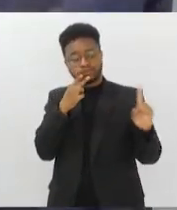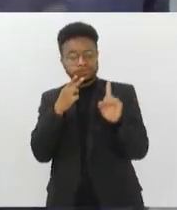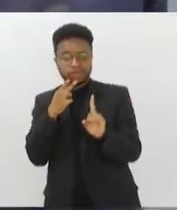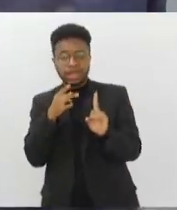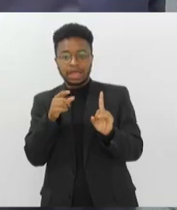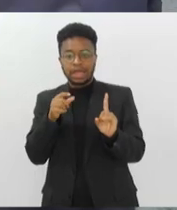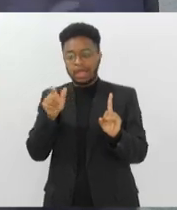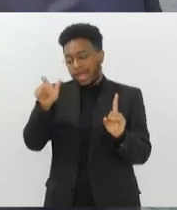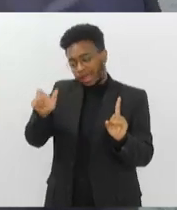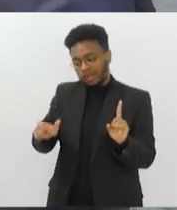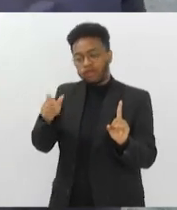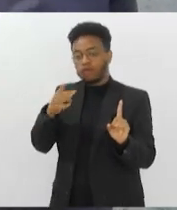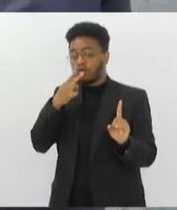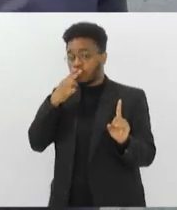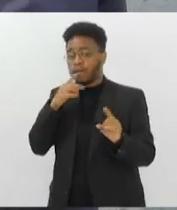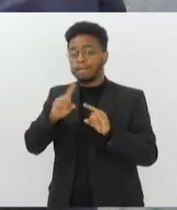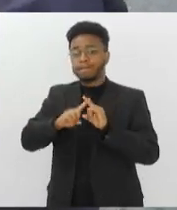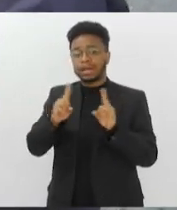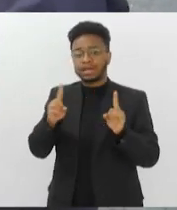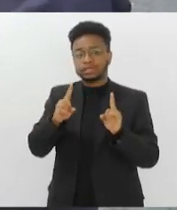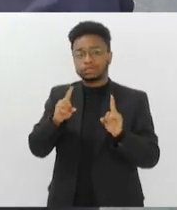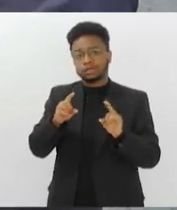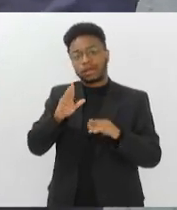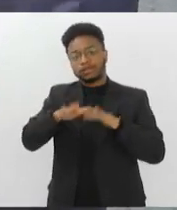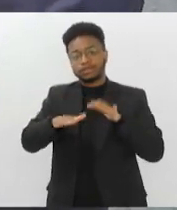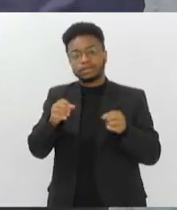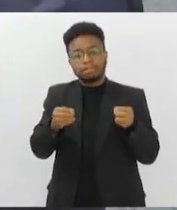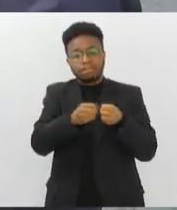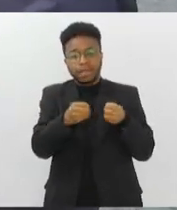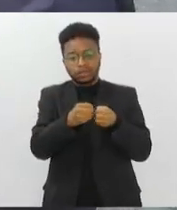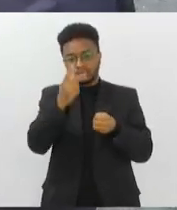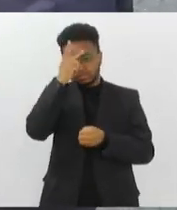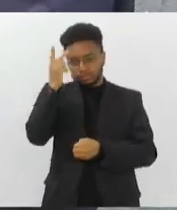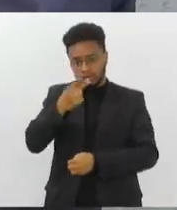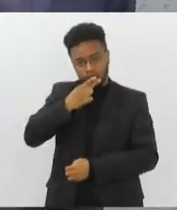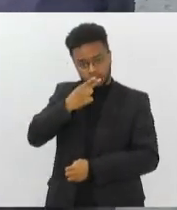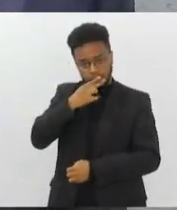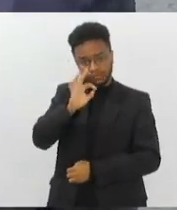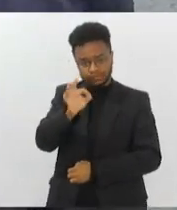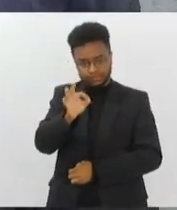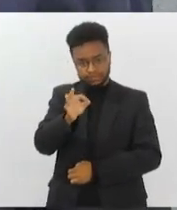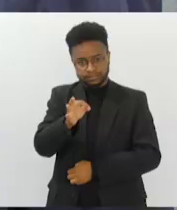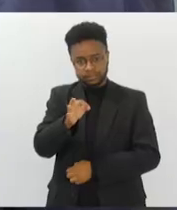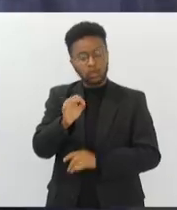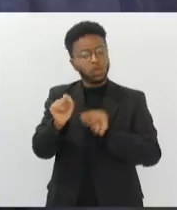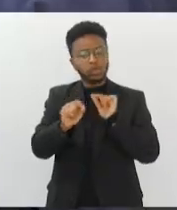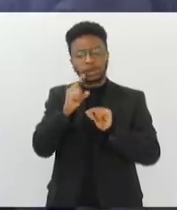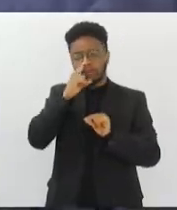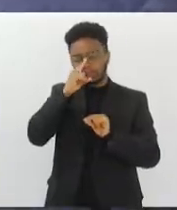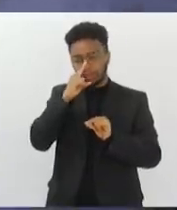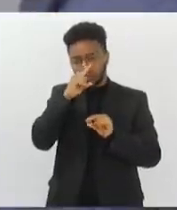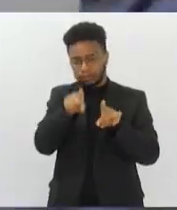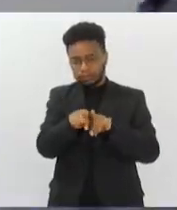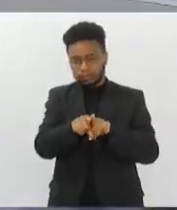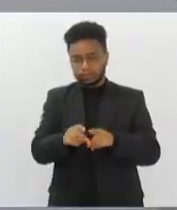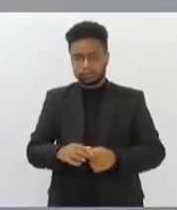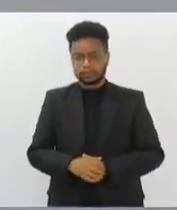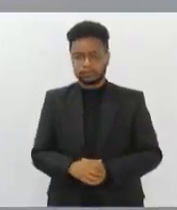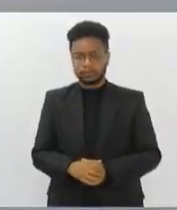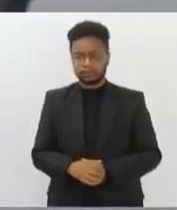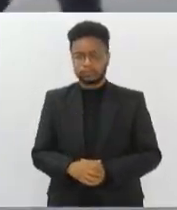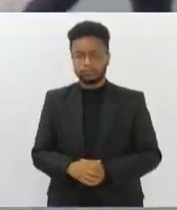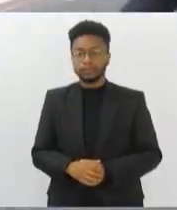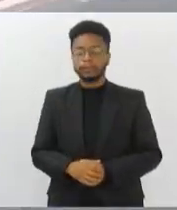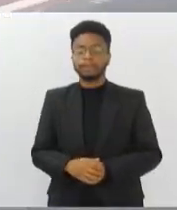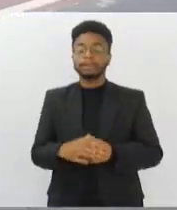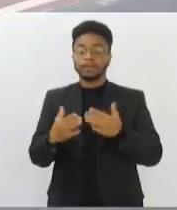fumam, mas por alguma situação, alguma causa, estão ao lado de pessoas que estão ali fumando. Quais são esses riscos também para pessoas? Eu faço geriatria,